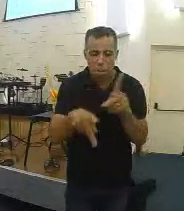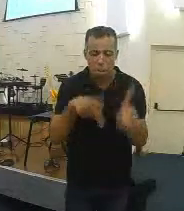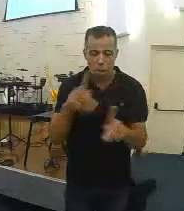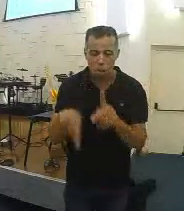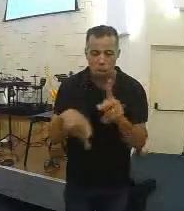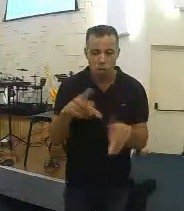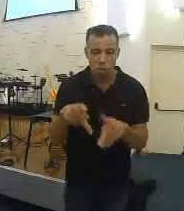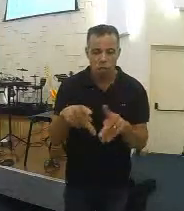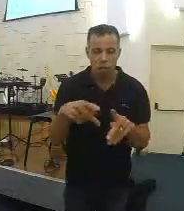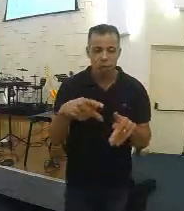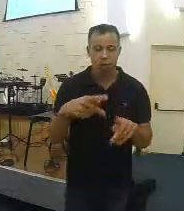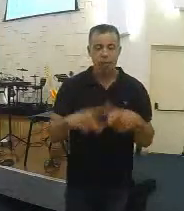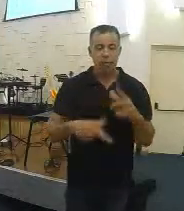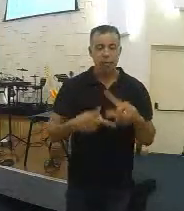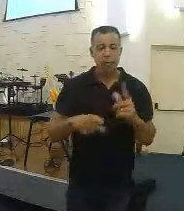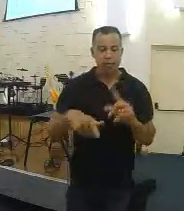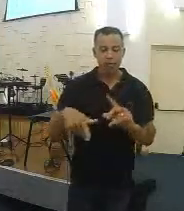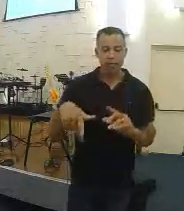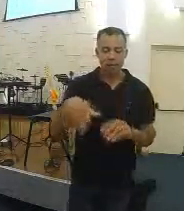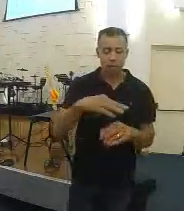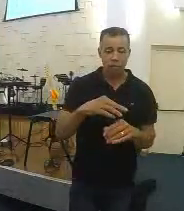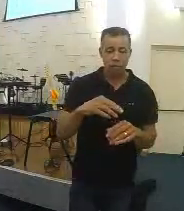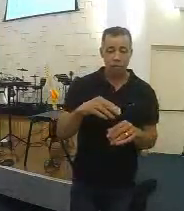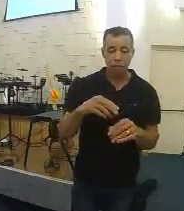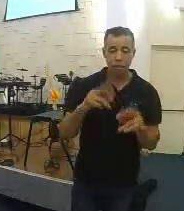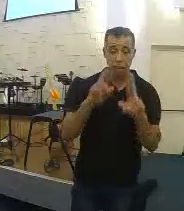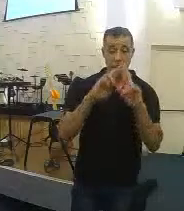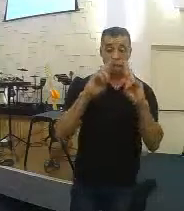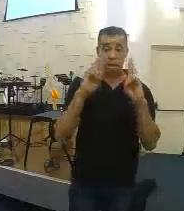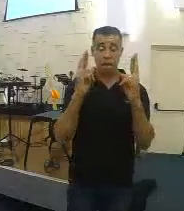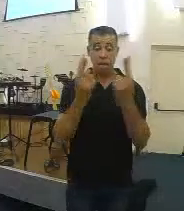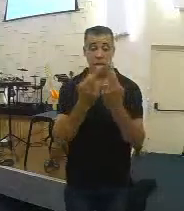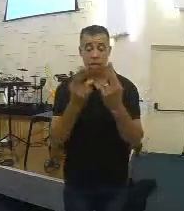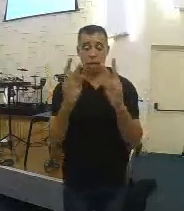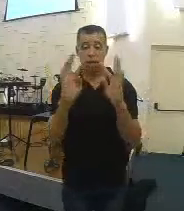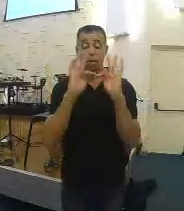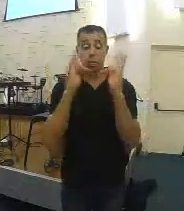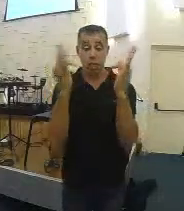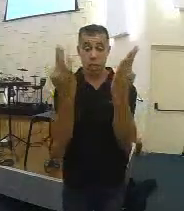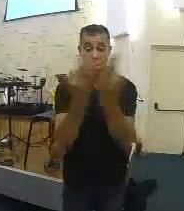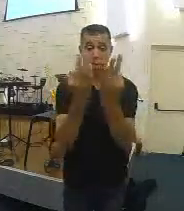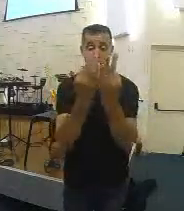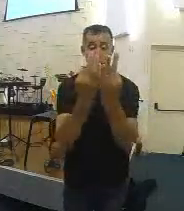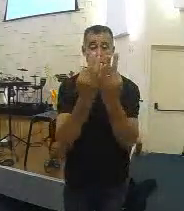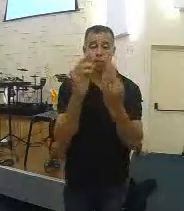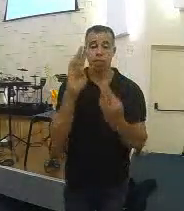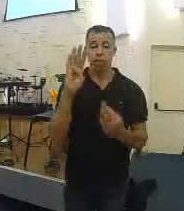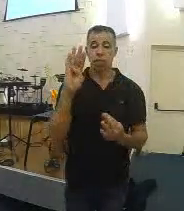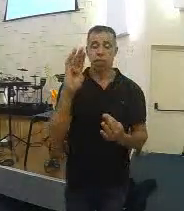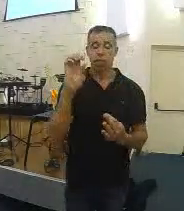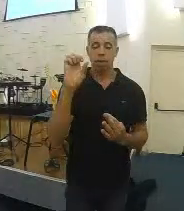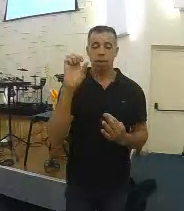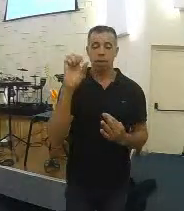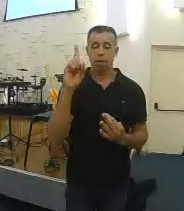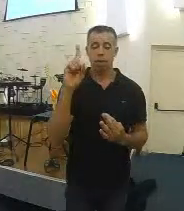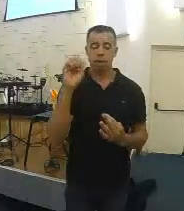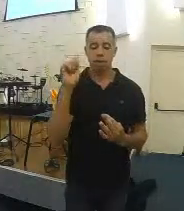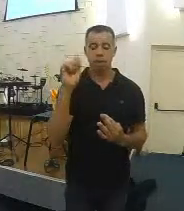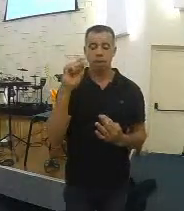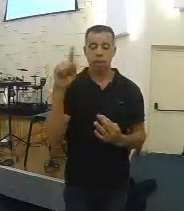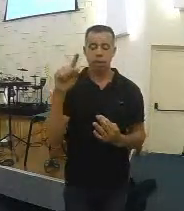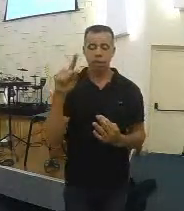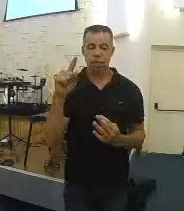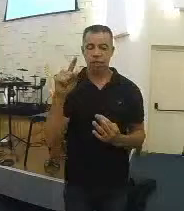decide invadir aquela área em que vivia Mica. E como eram muitos, eles vão